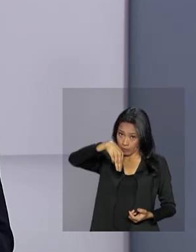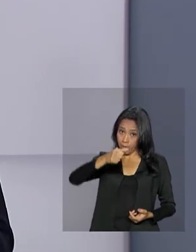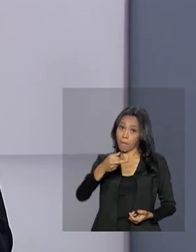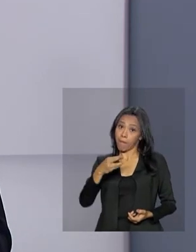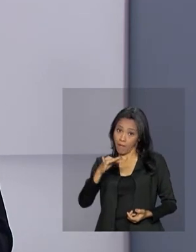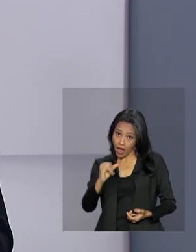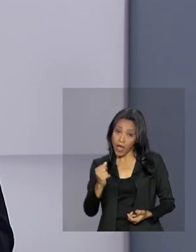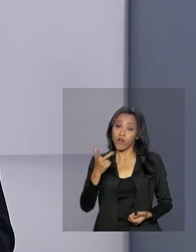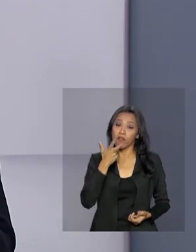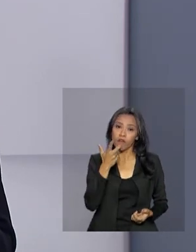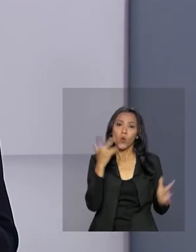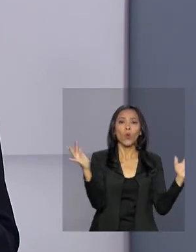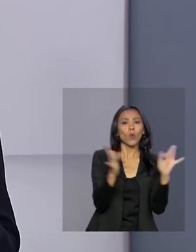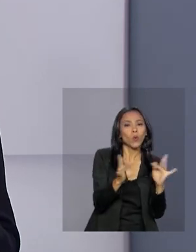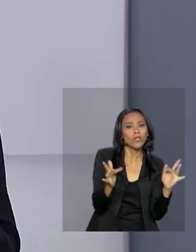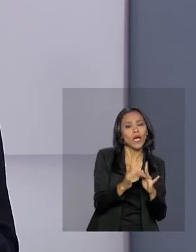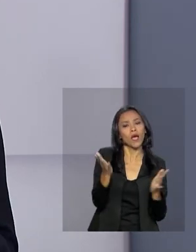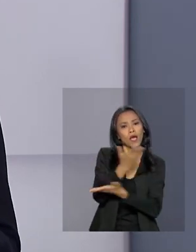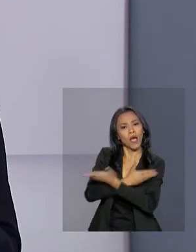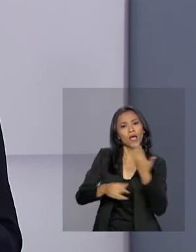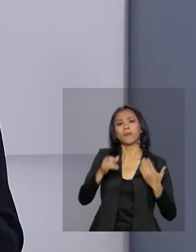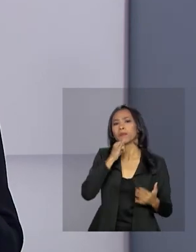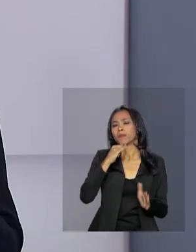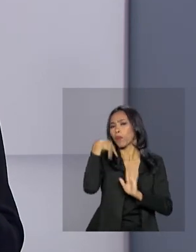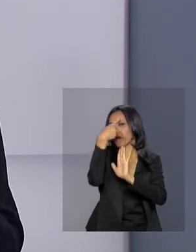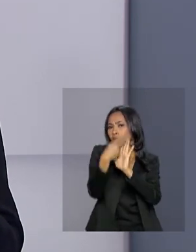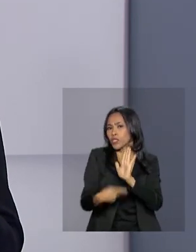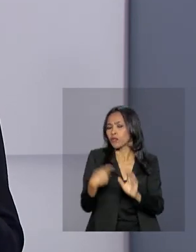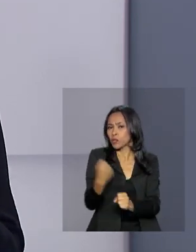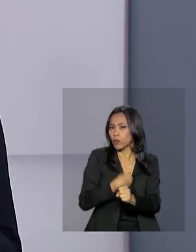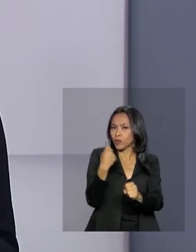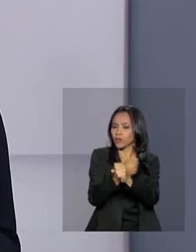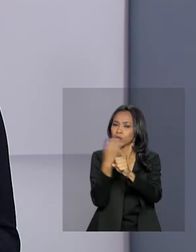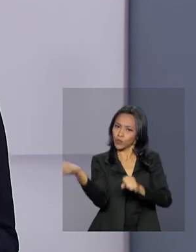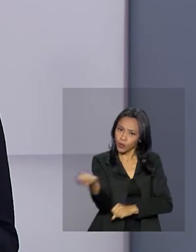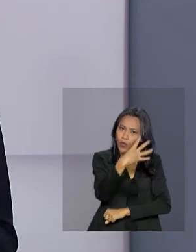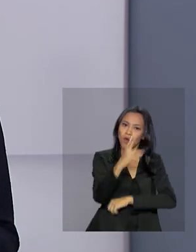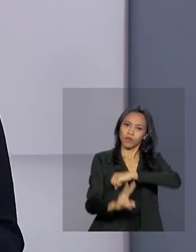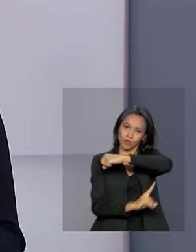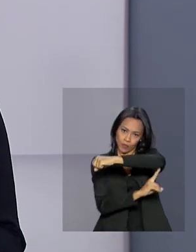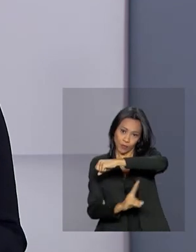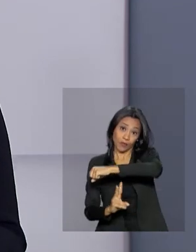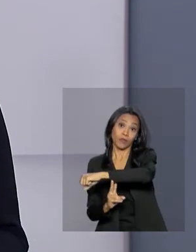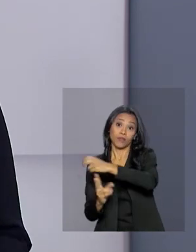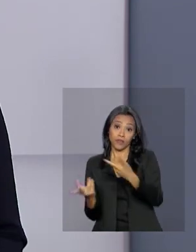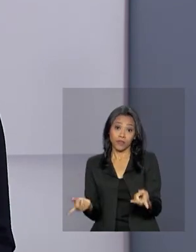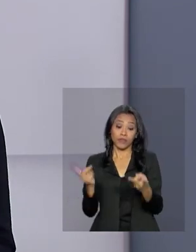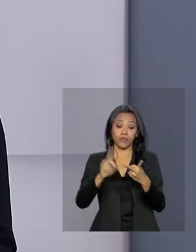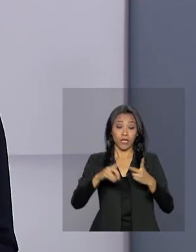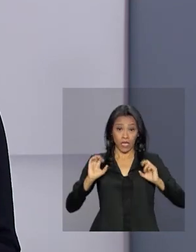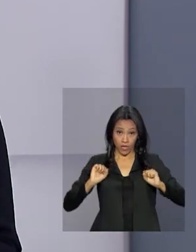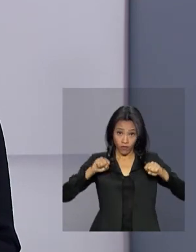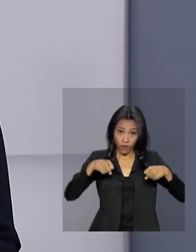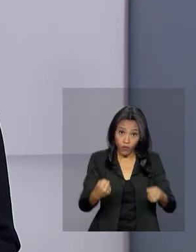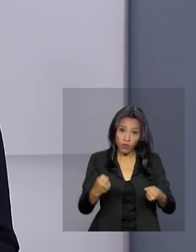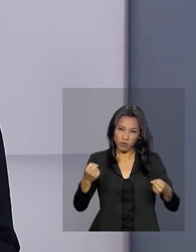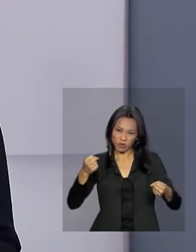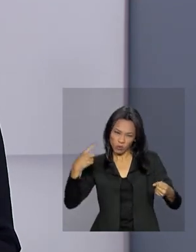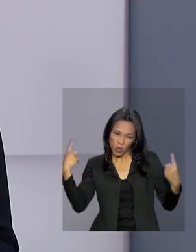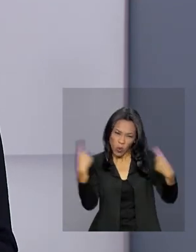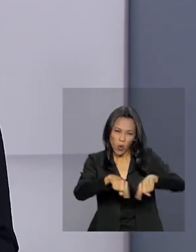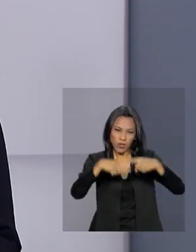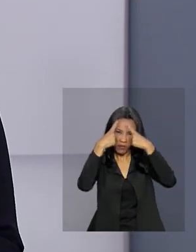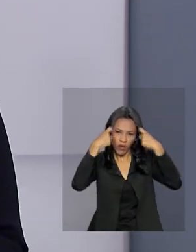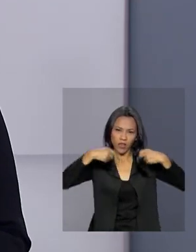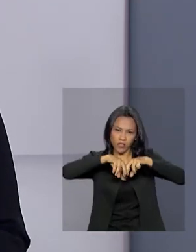sobre a conexão entre os países, como o projeto de construção de novas pontes entre Brasil e Paraguai, reforço no comando ao crime organizado